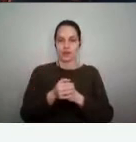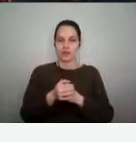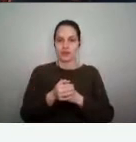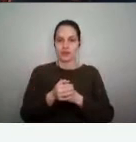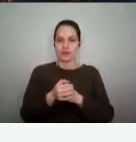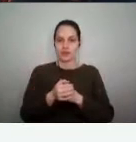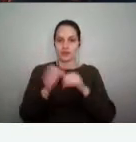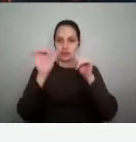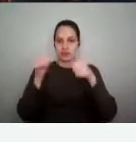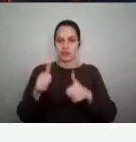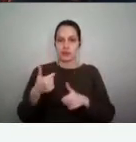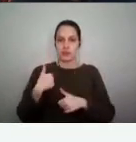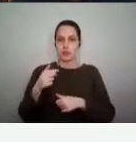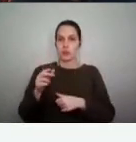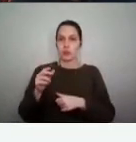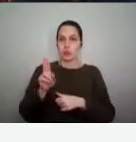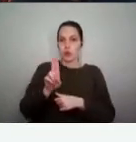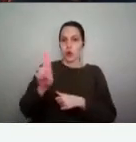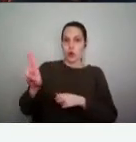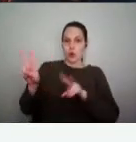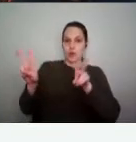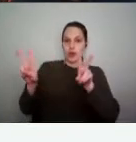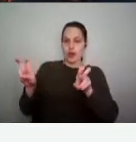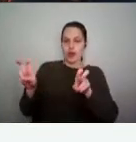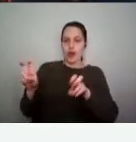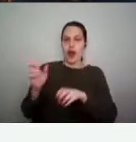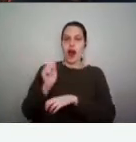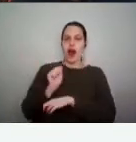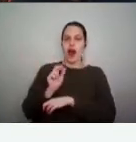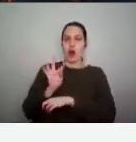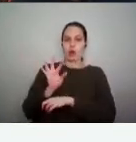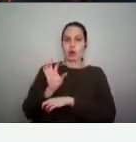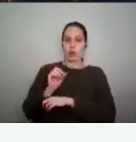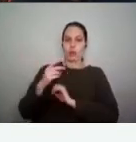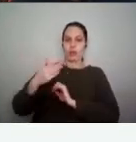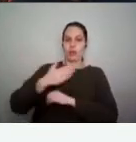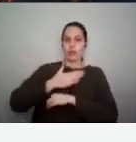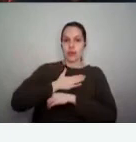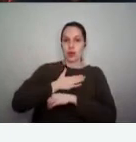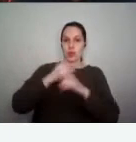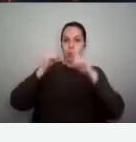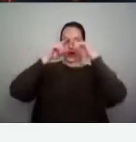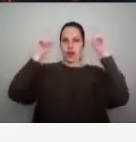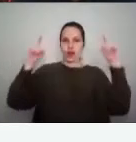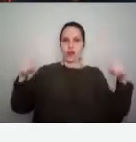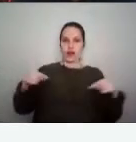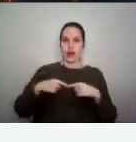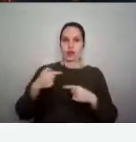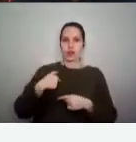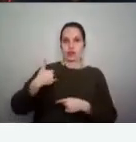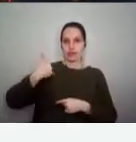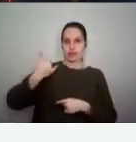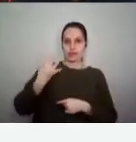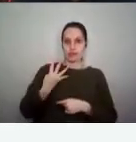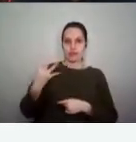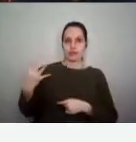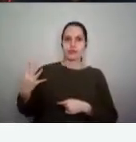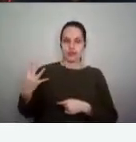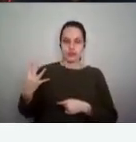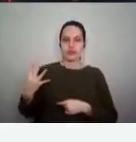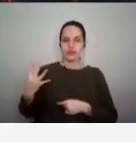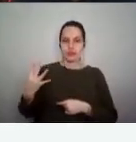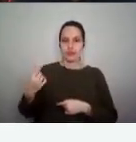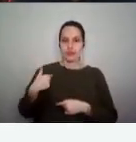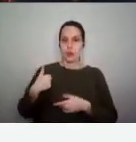Essa imagem eu chamo de autorretrato, meu autorretrato. Eu estou com 44 anos e eu tenho uma produção